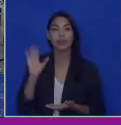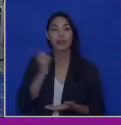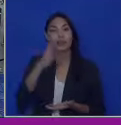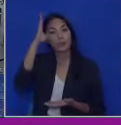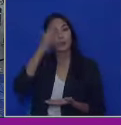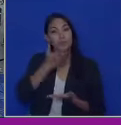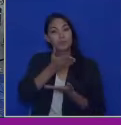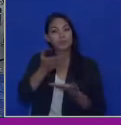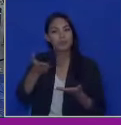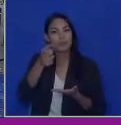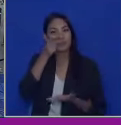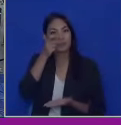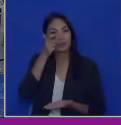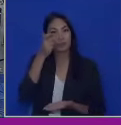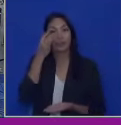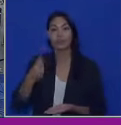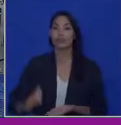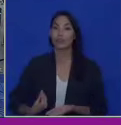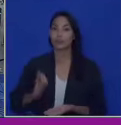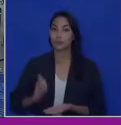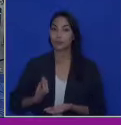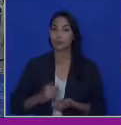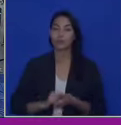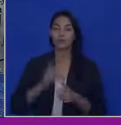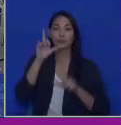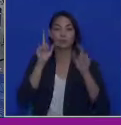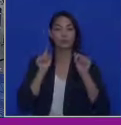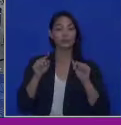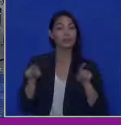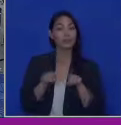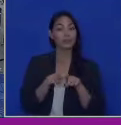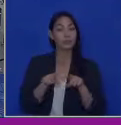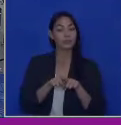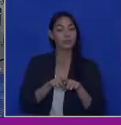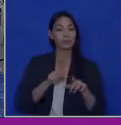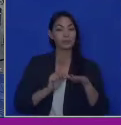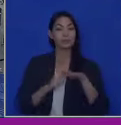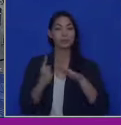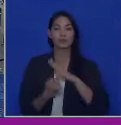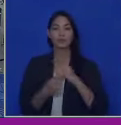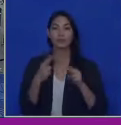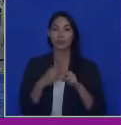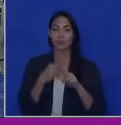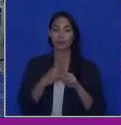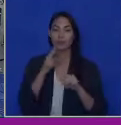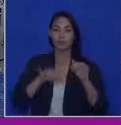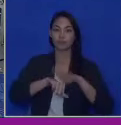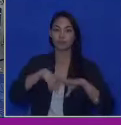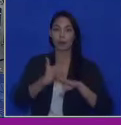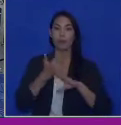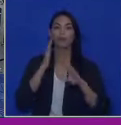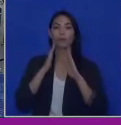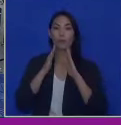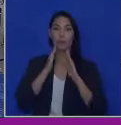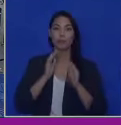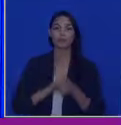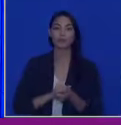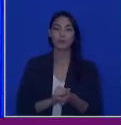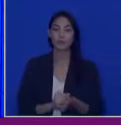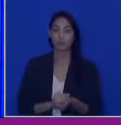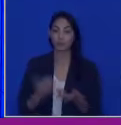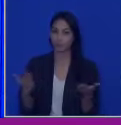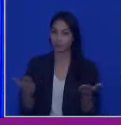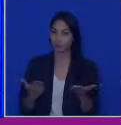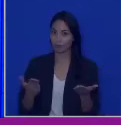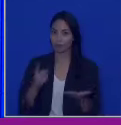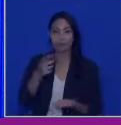Olá, muito boa noite a todos que nos acompanham ao vivo pela Rede TV e também através dos perfis do Facebook e do YouTube da Caixa e da Rede TV.